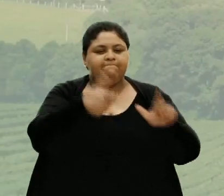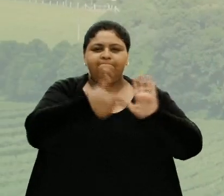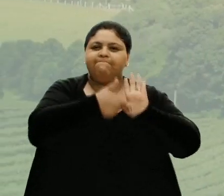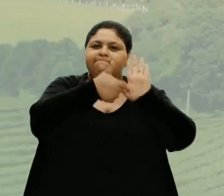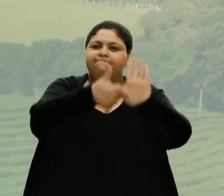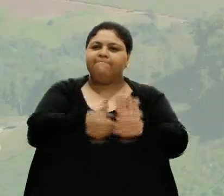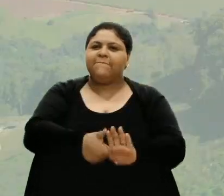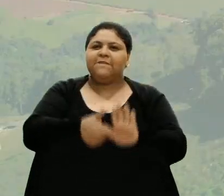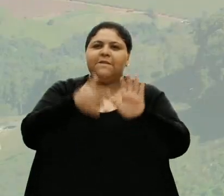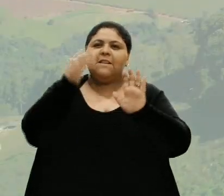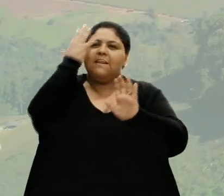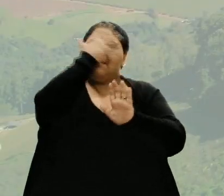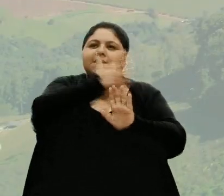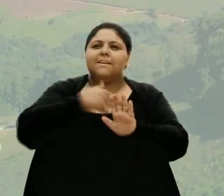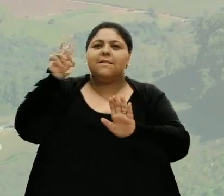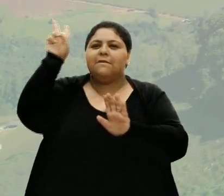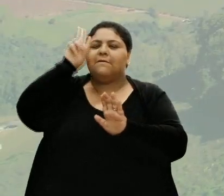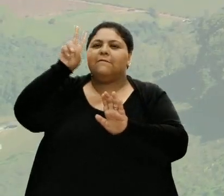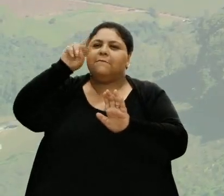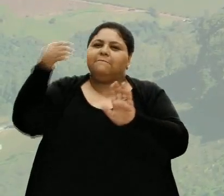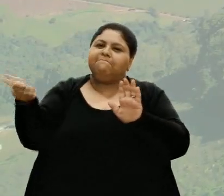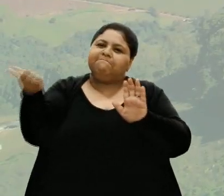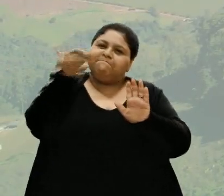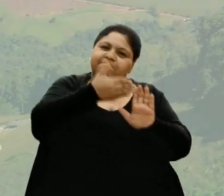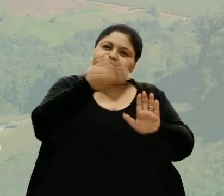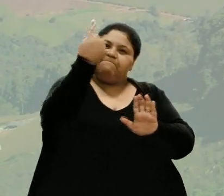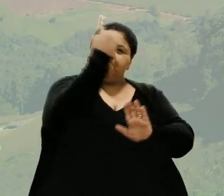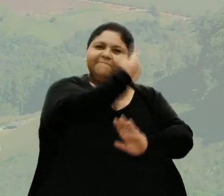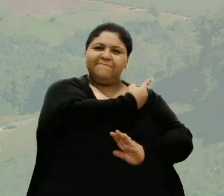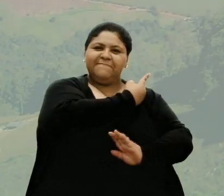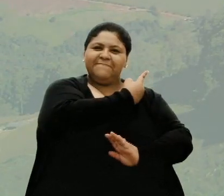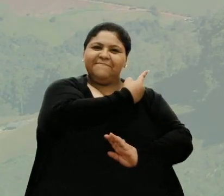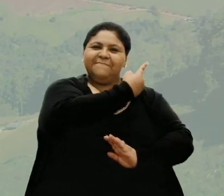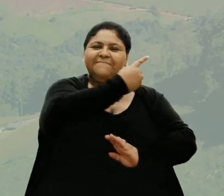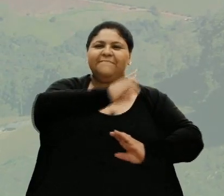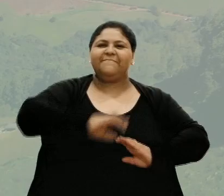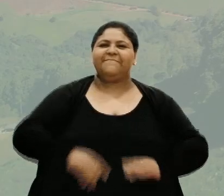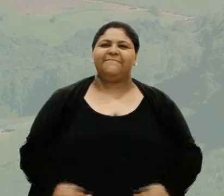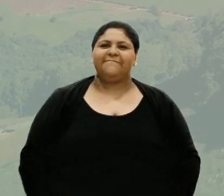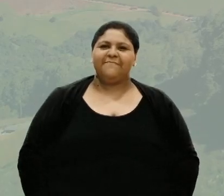lindas memórias. Venha para o Vale Trentino.